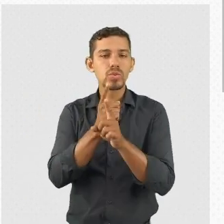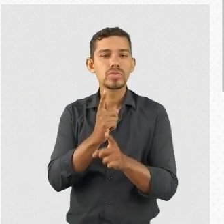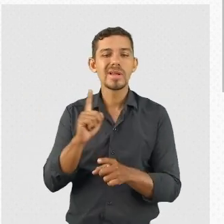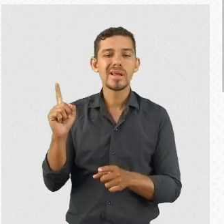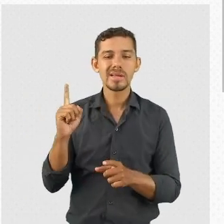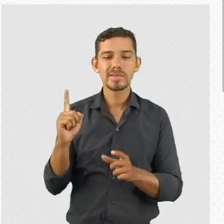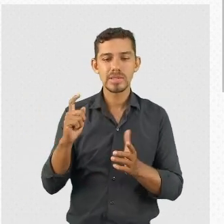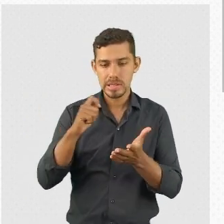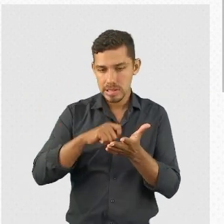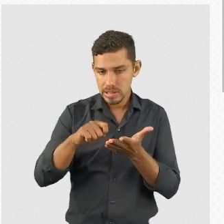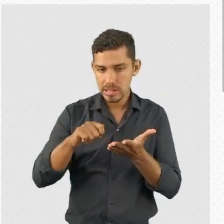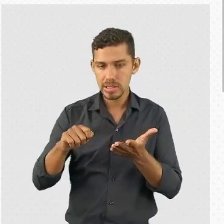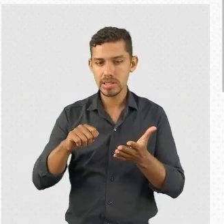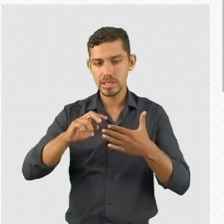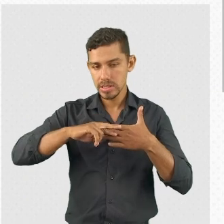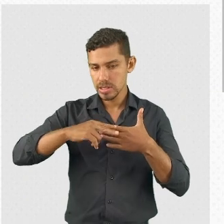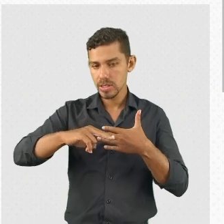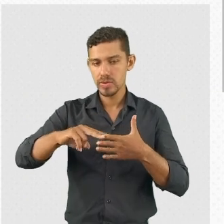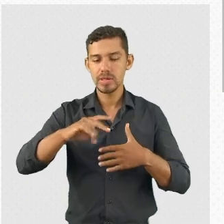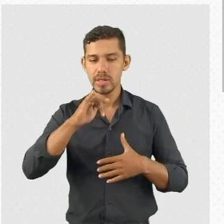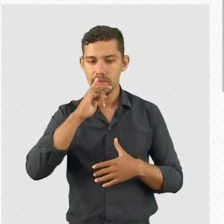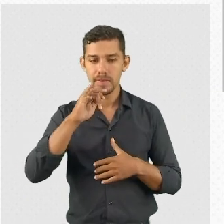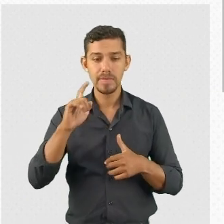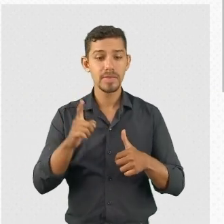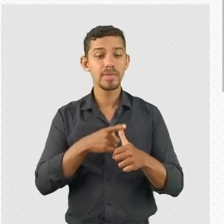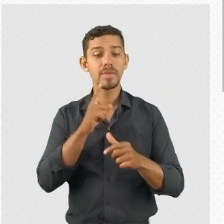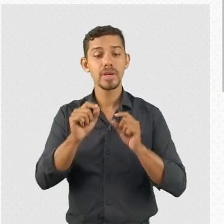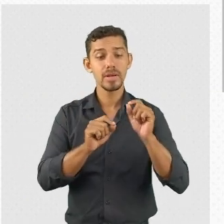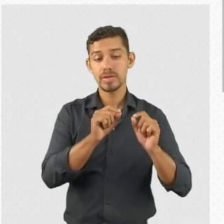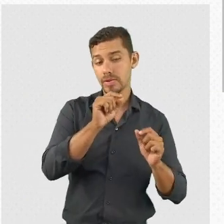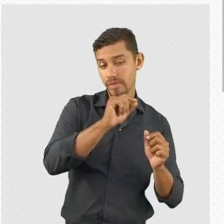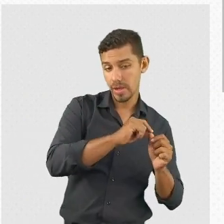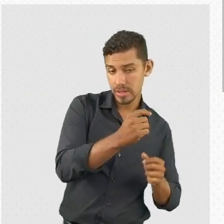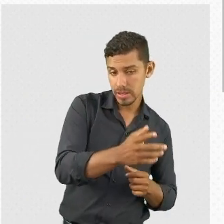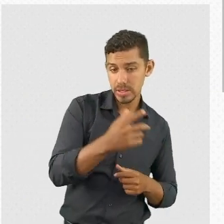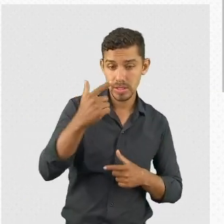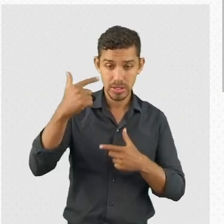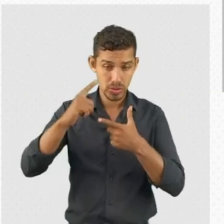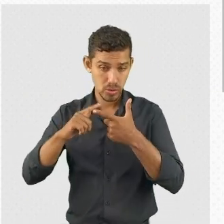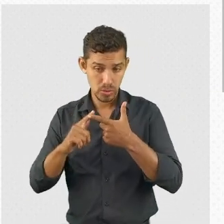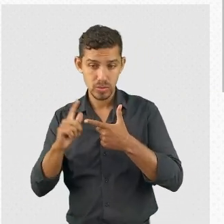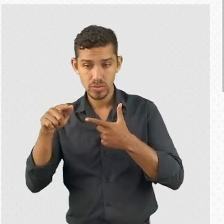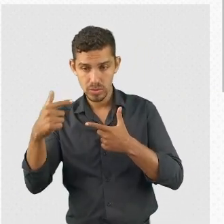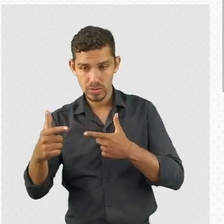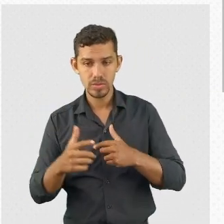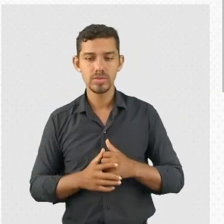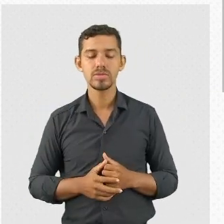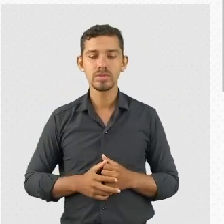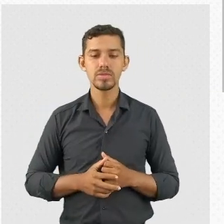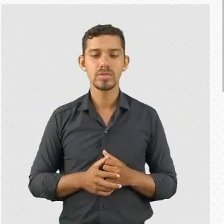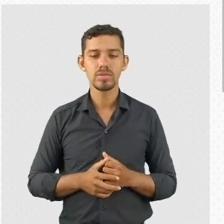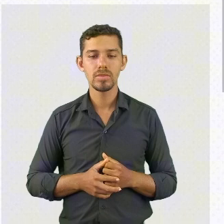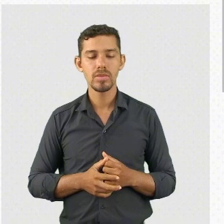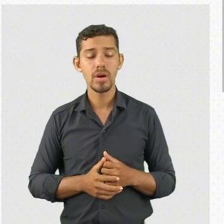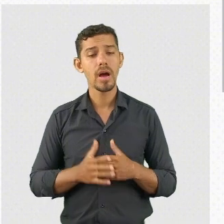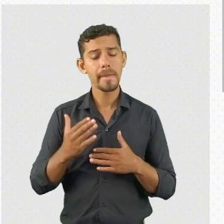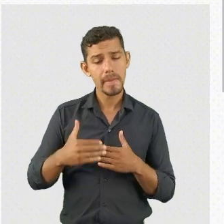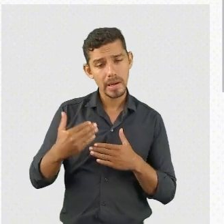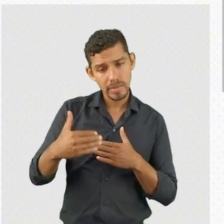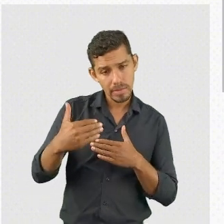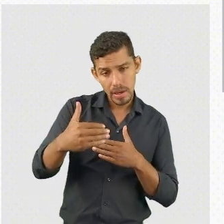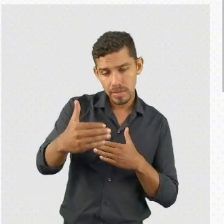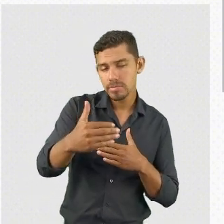encontrar marcadores de sequência. Primeiro você faz isso, depois você faz aquilo. Então, é para dar o passo a